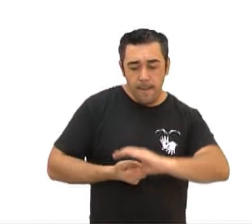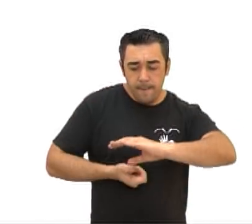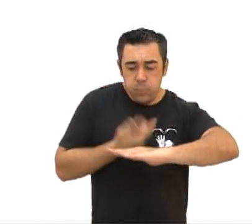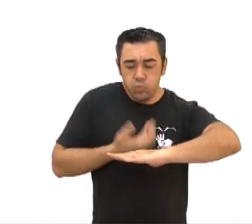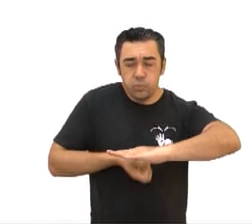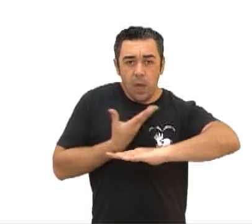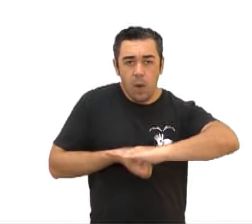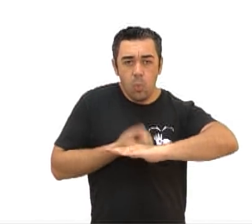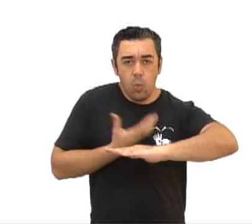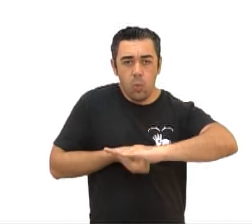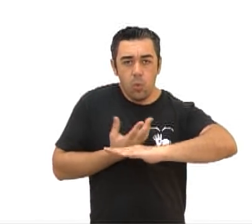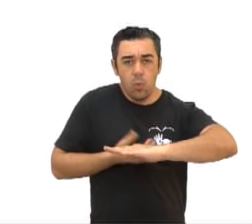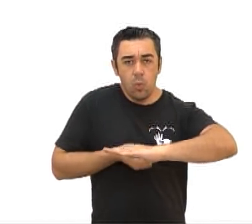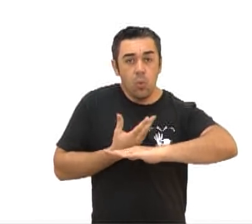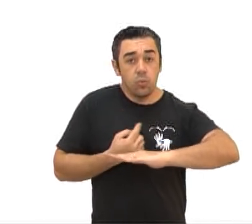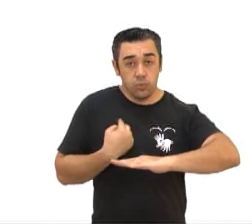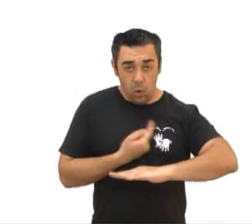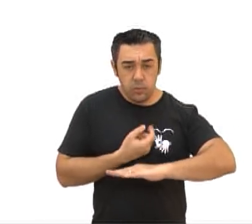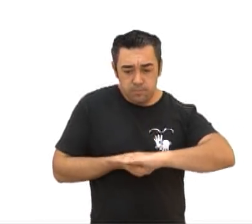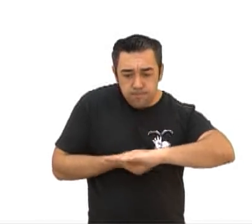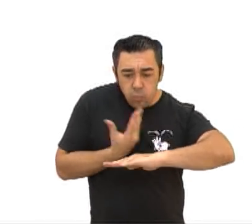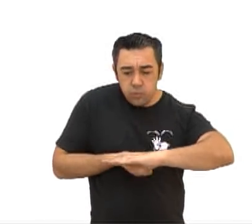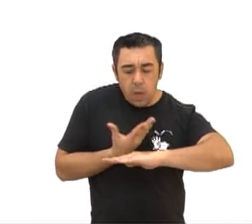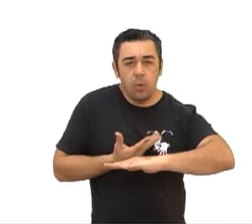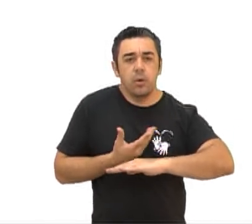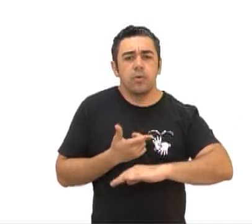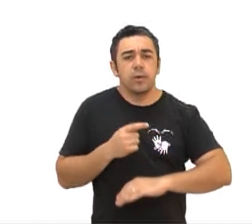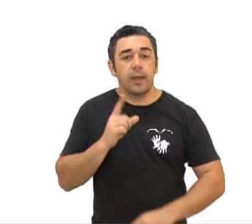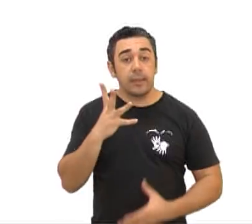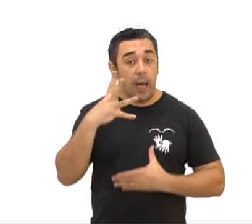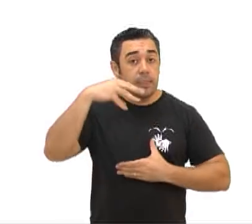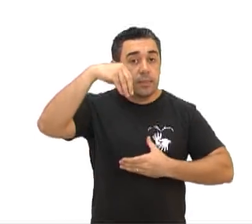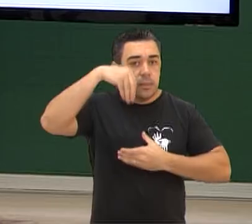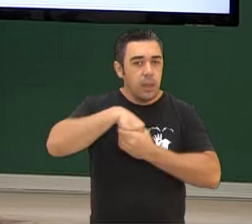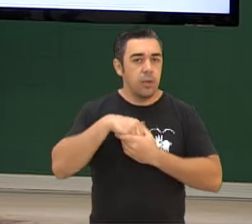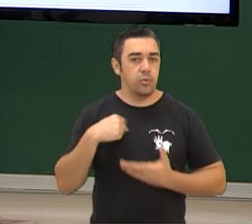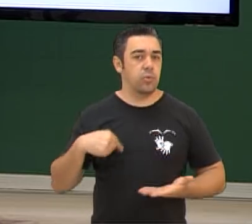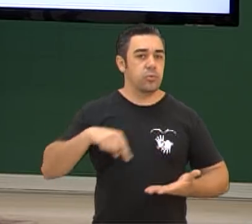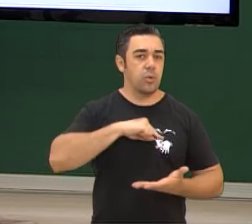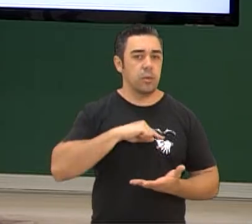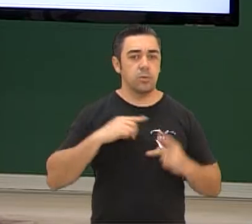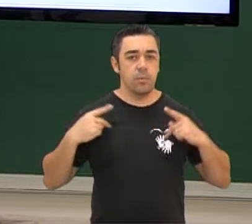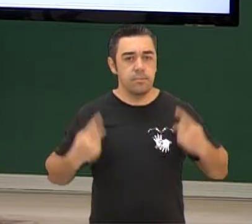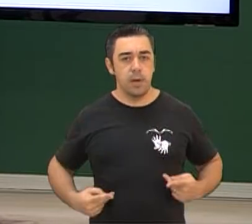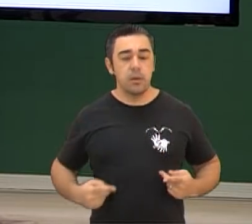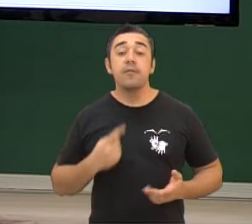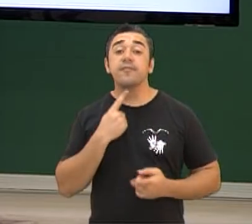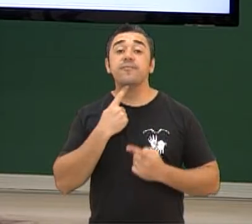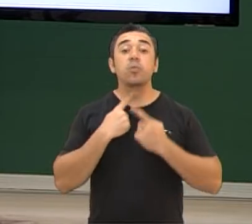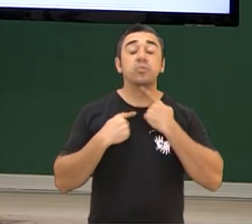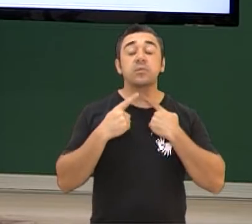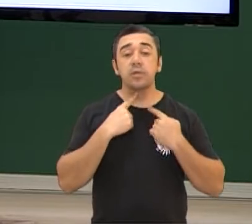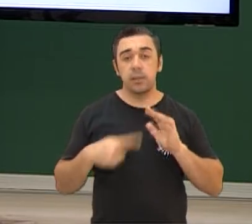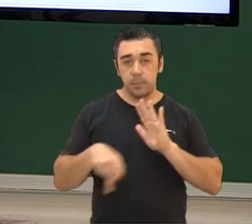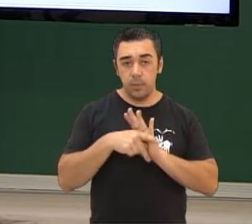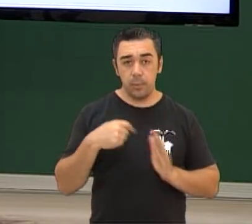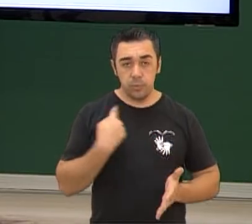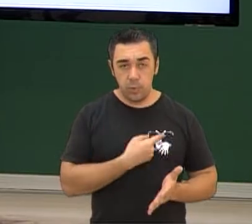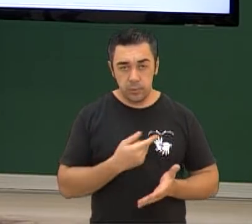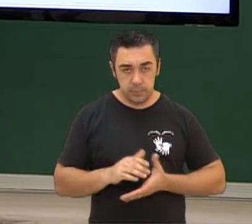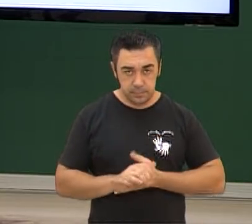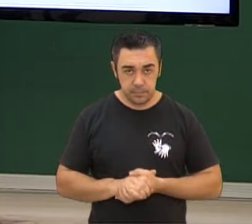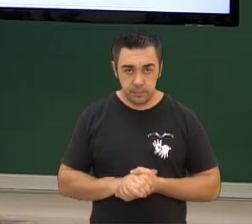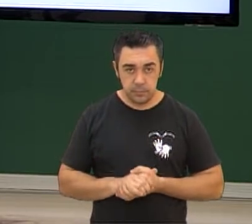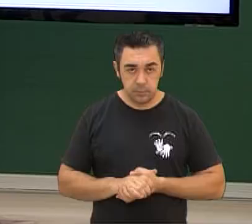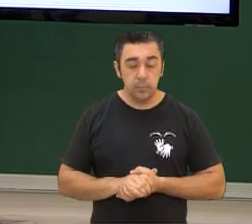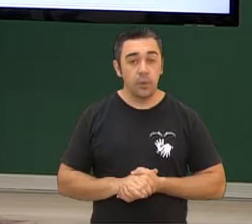Dois princípios que estão presentes no ser humano, tá? Duas vontades ali que estão presentes no ser humano, tá? E